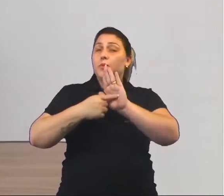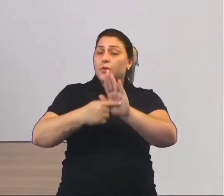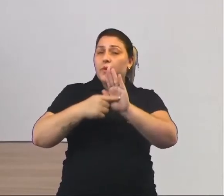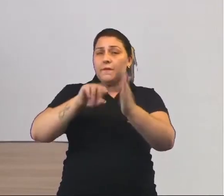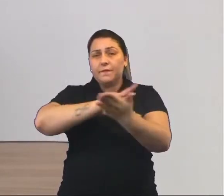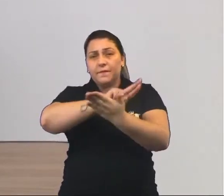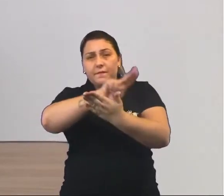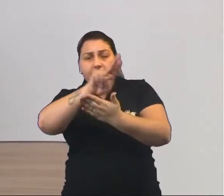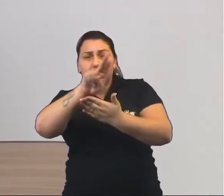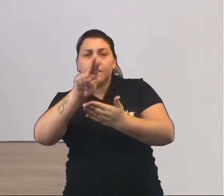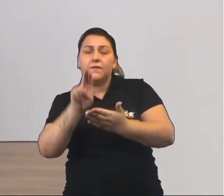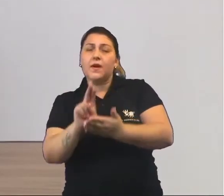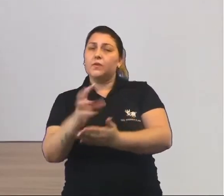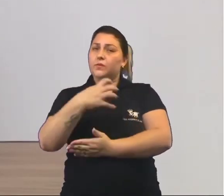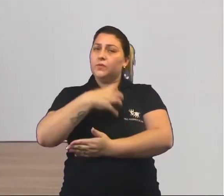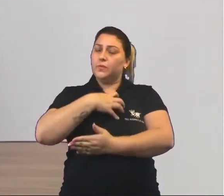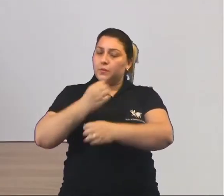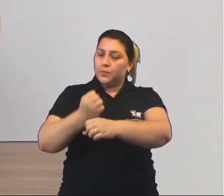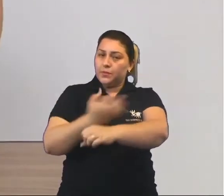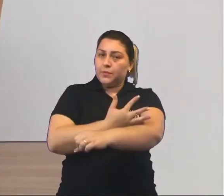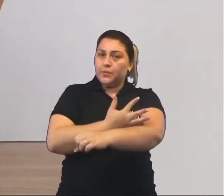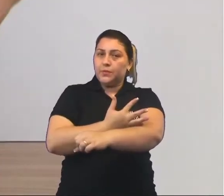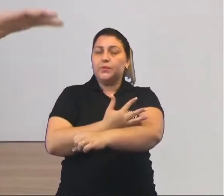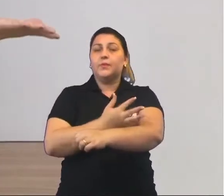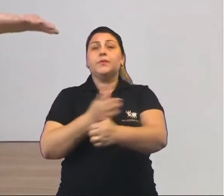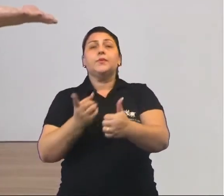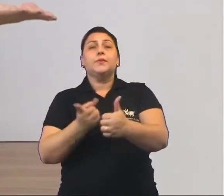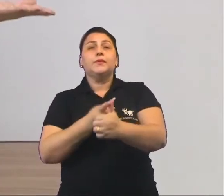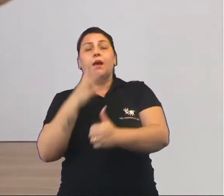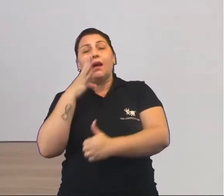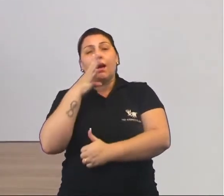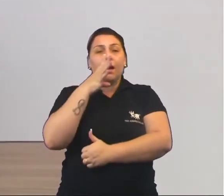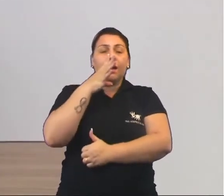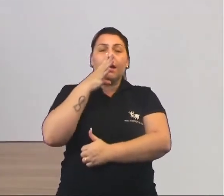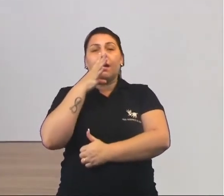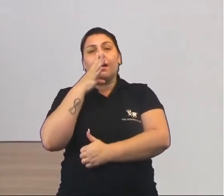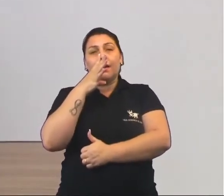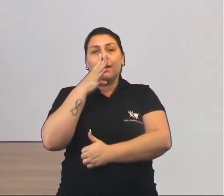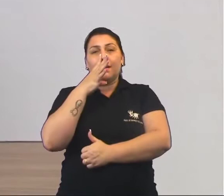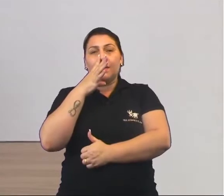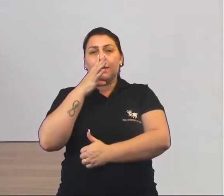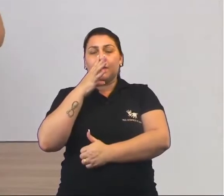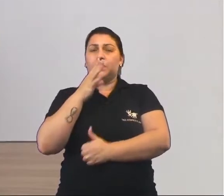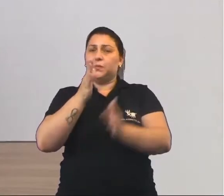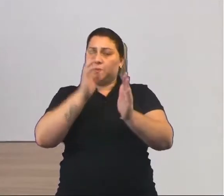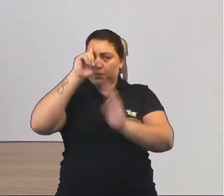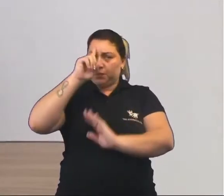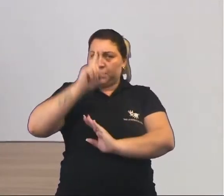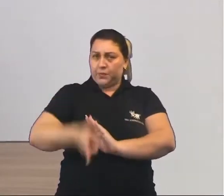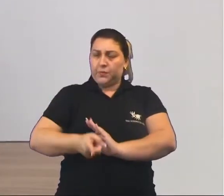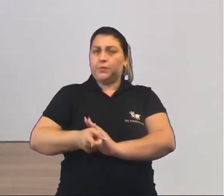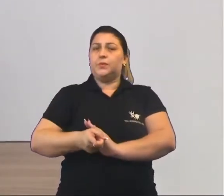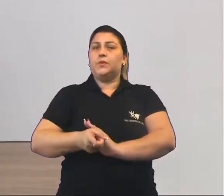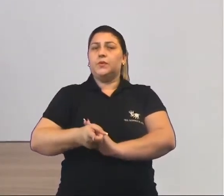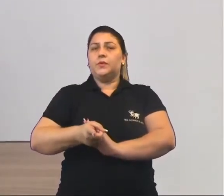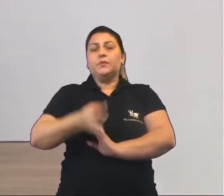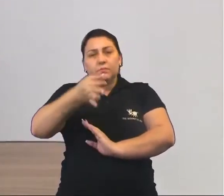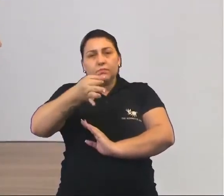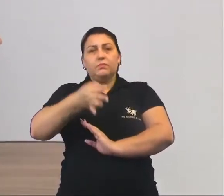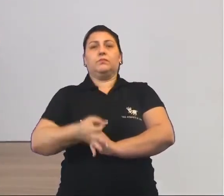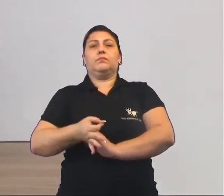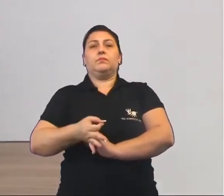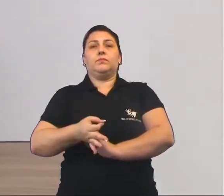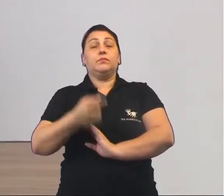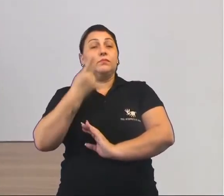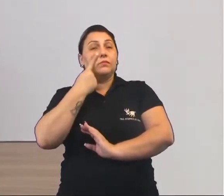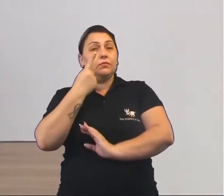indicando vários estados emocionais, sejam de admiração, de ordem, de afirmação.